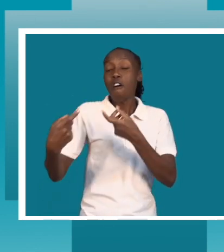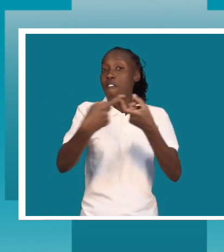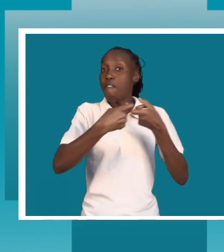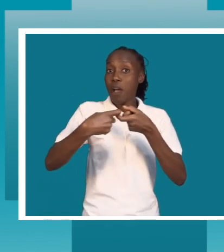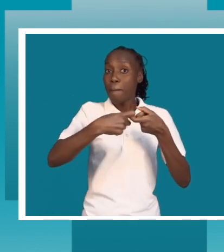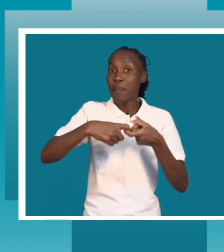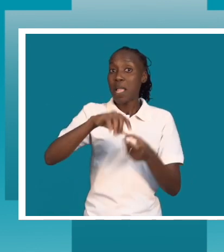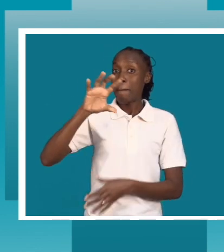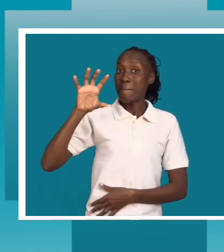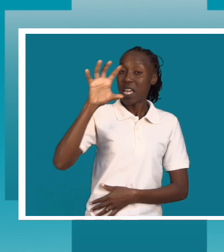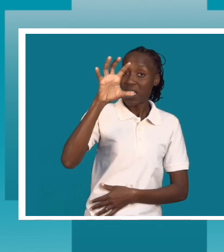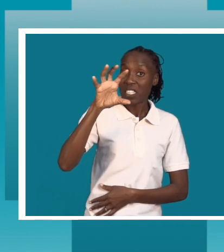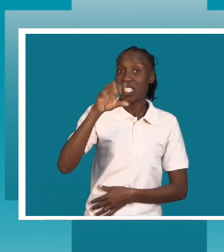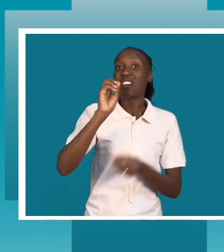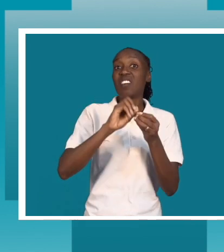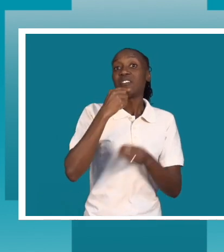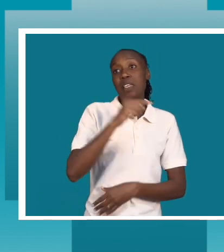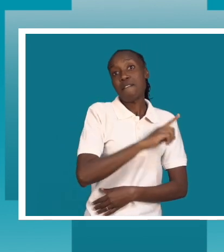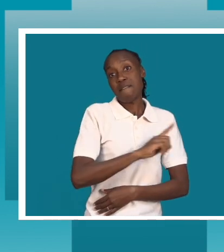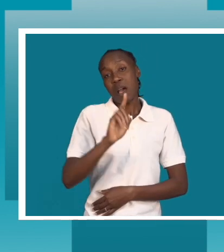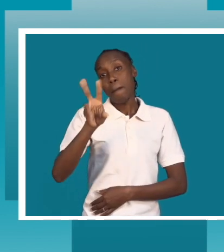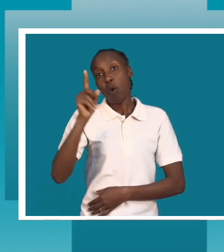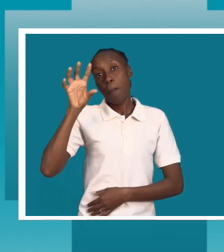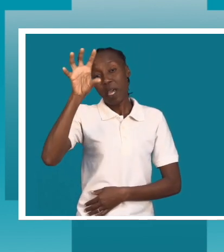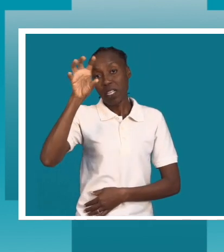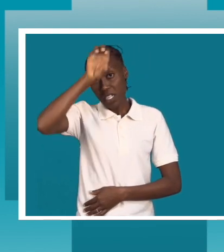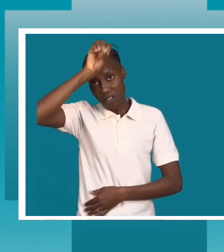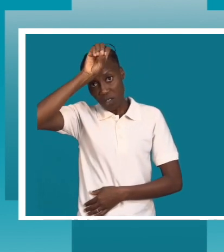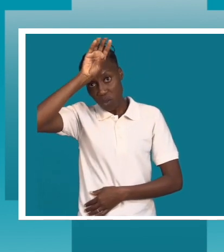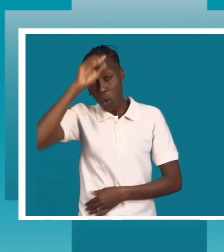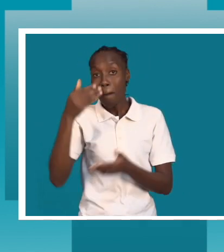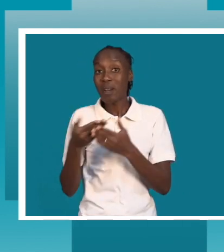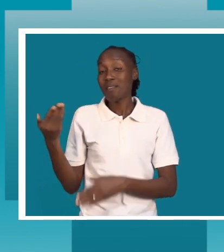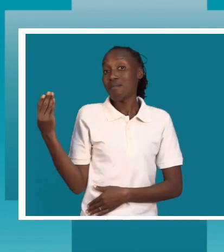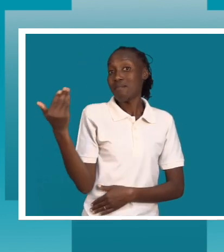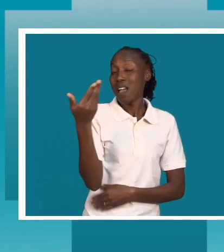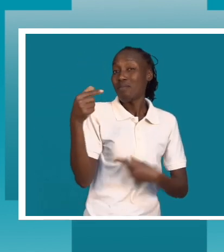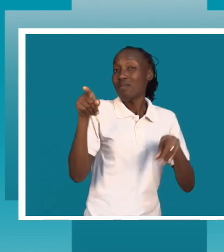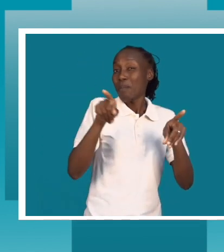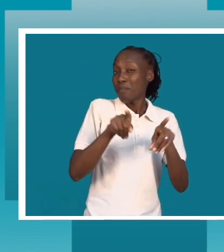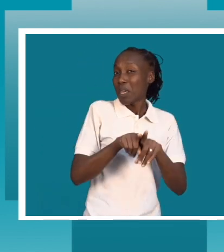de Paraguai chamando a África do Sul, verdade. Porque, lastimosamente, não temos